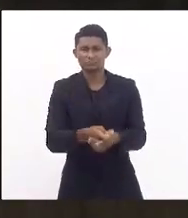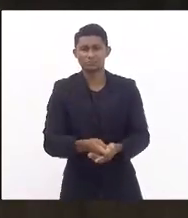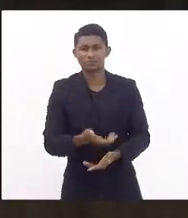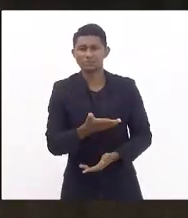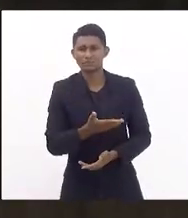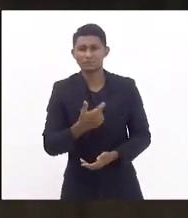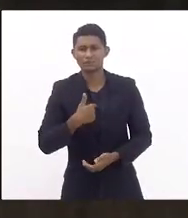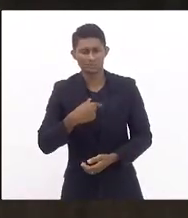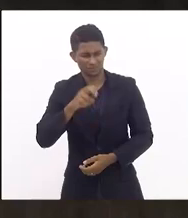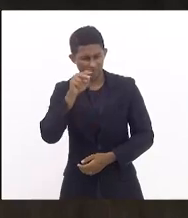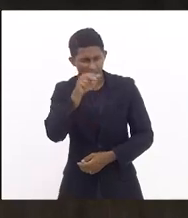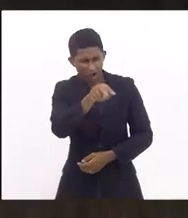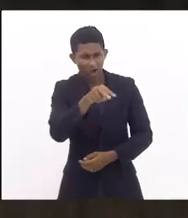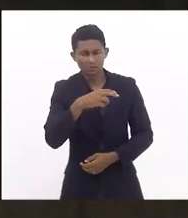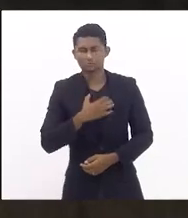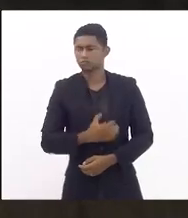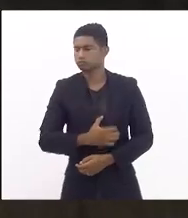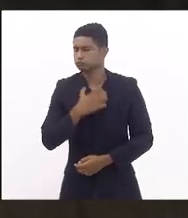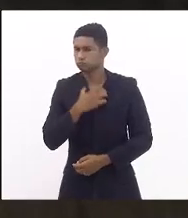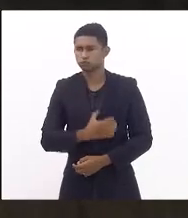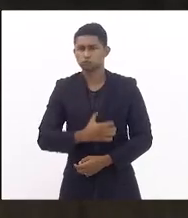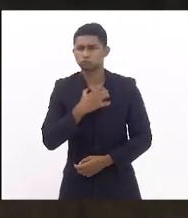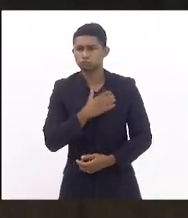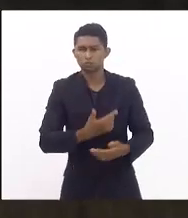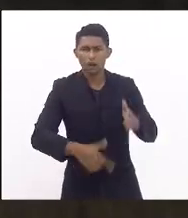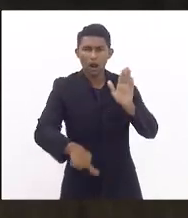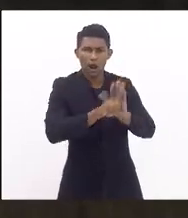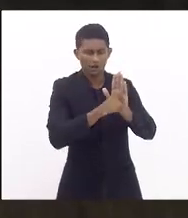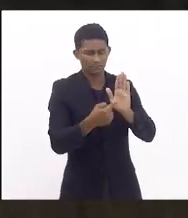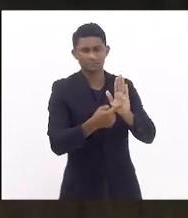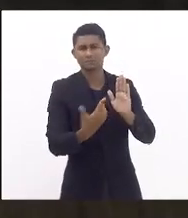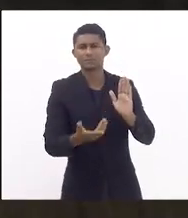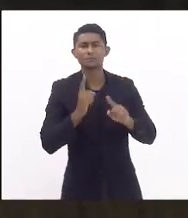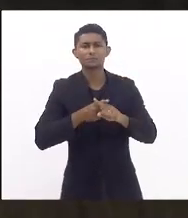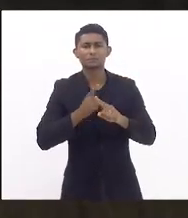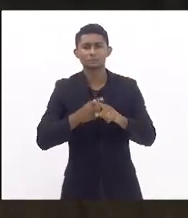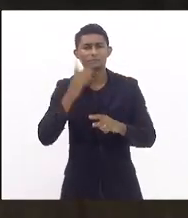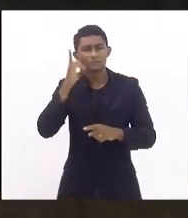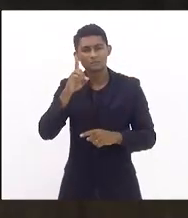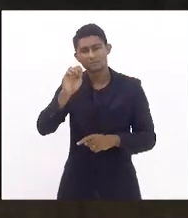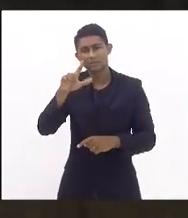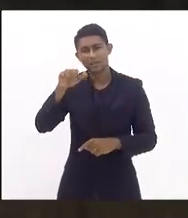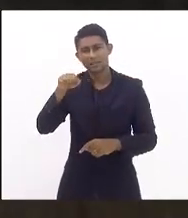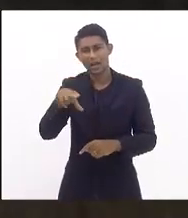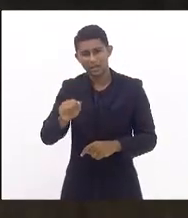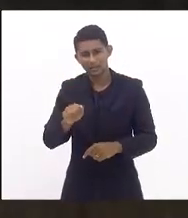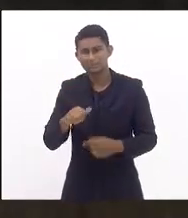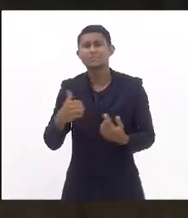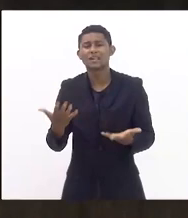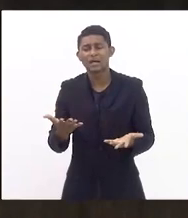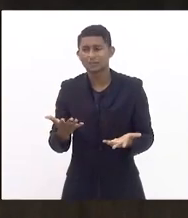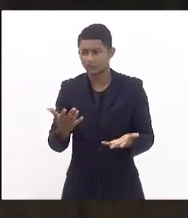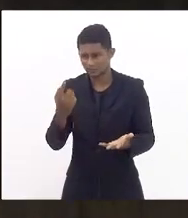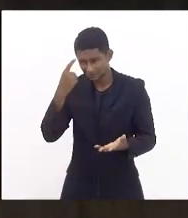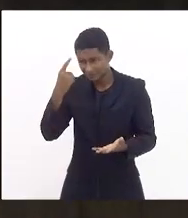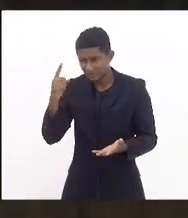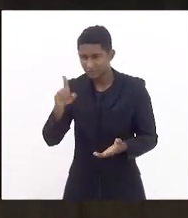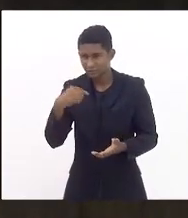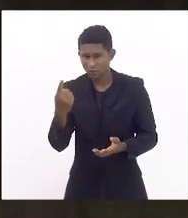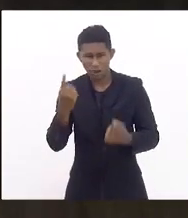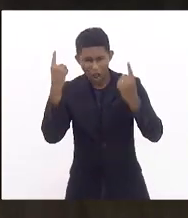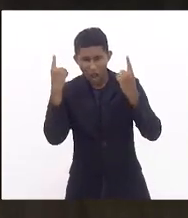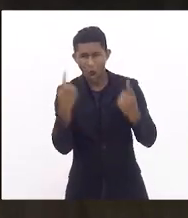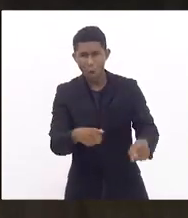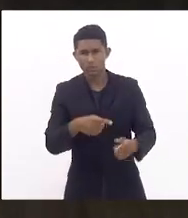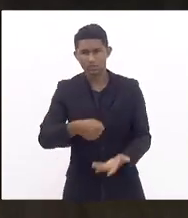Eu fico revoltada com essa lei. Porque, deputada Lana, nós não somos contrários à